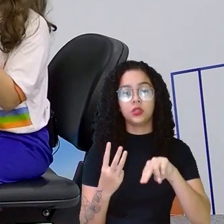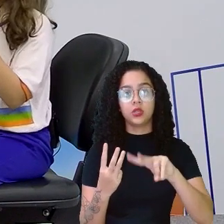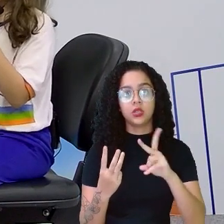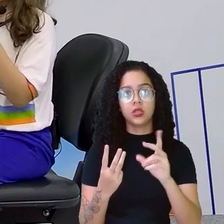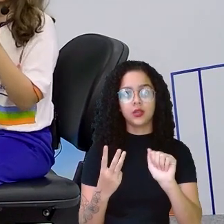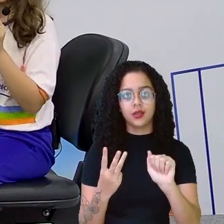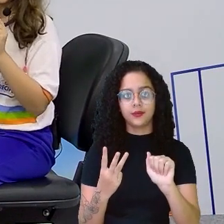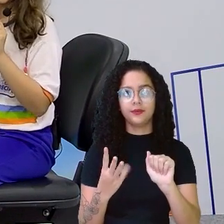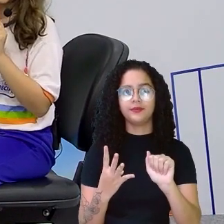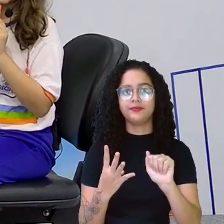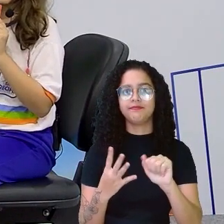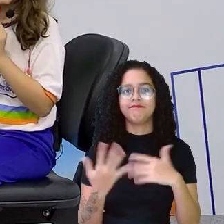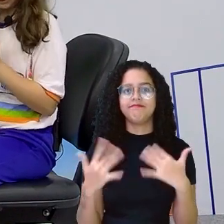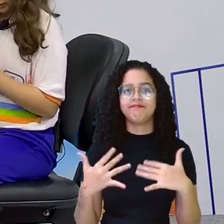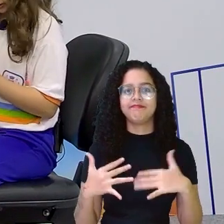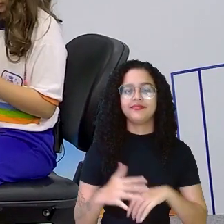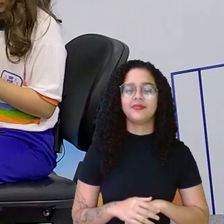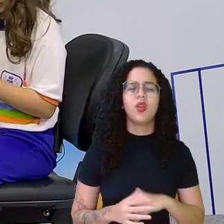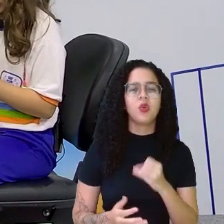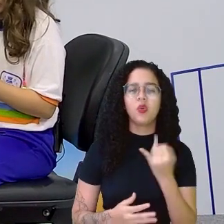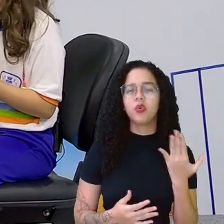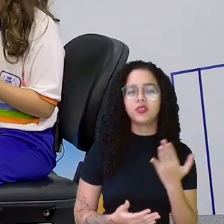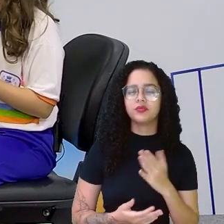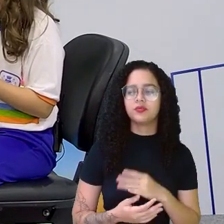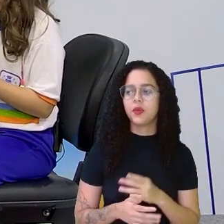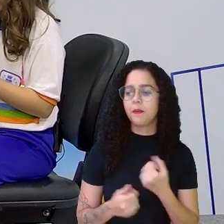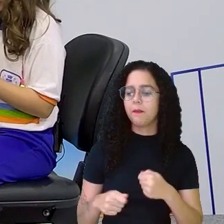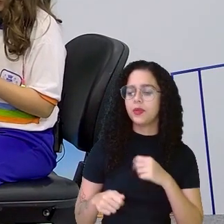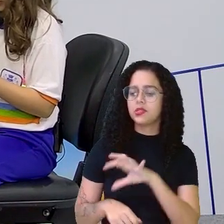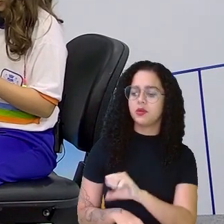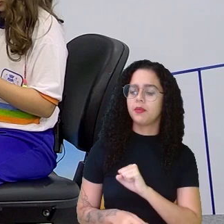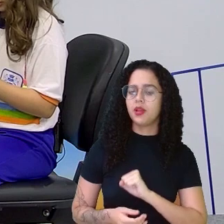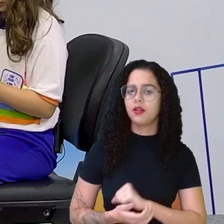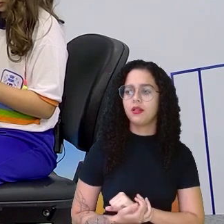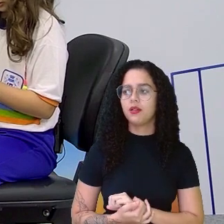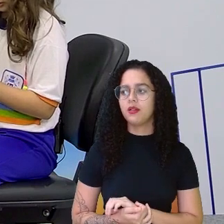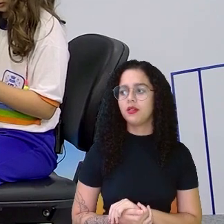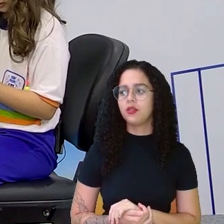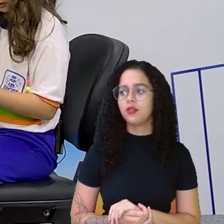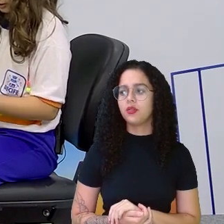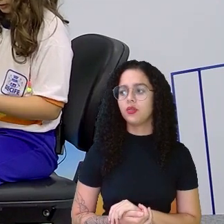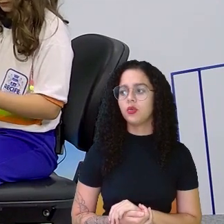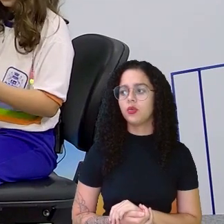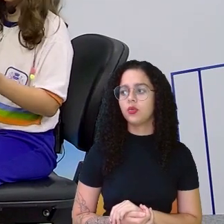Fulozinha. E aí, quantos palitinhos você precisou pegar, Clarice?